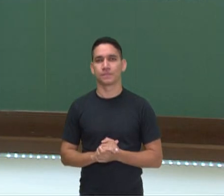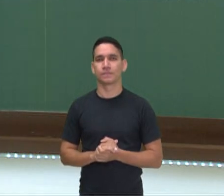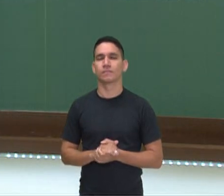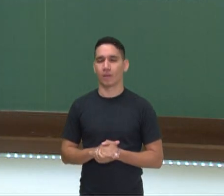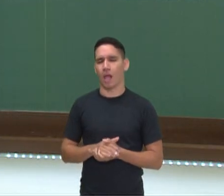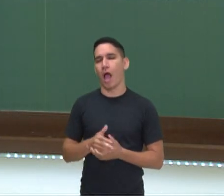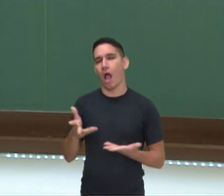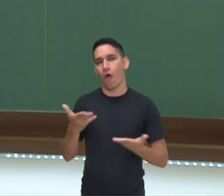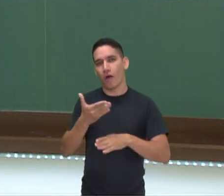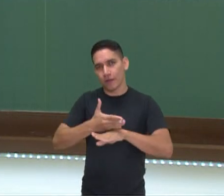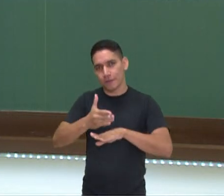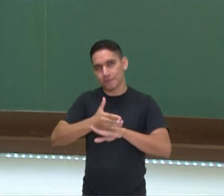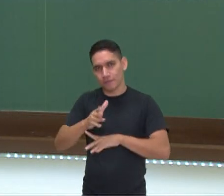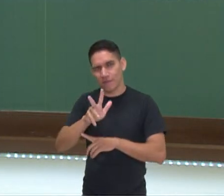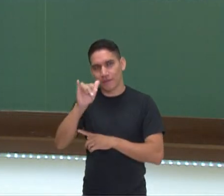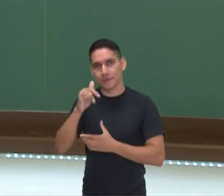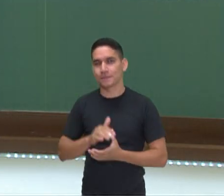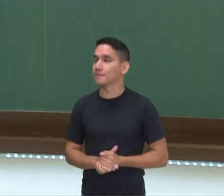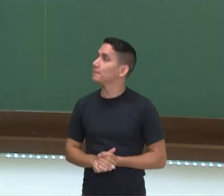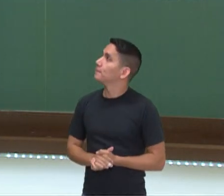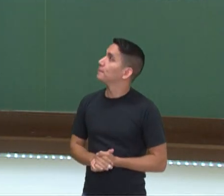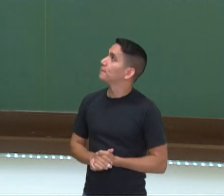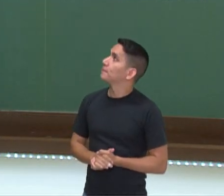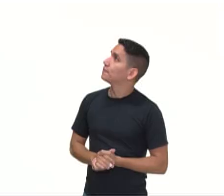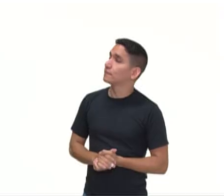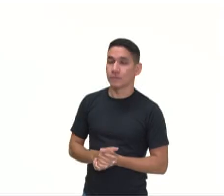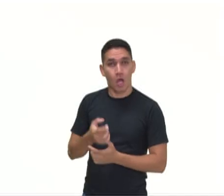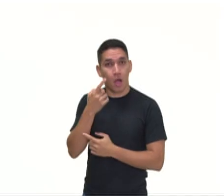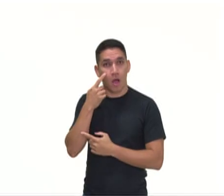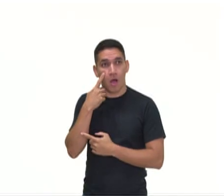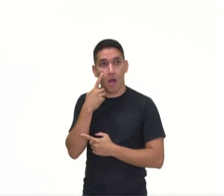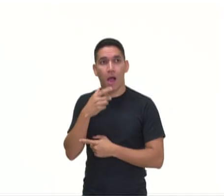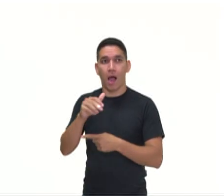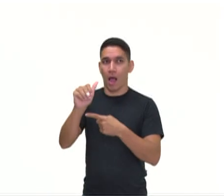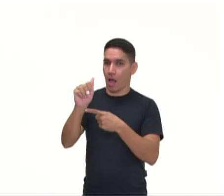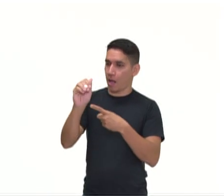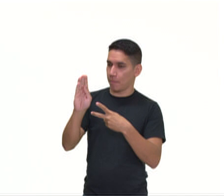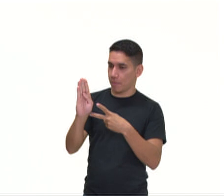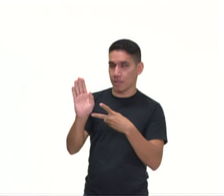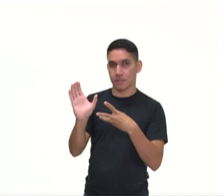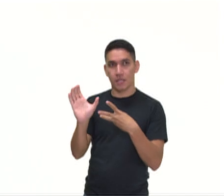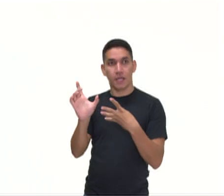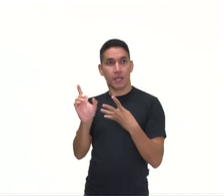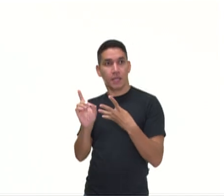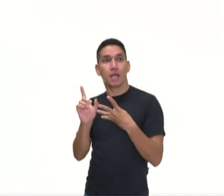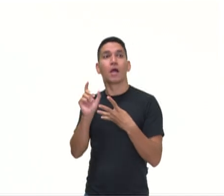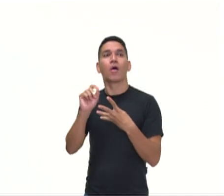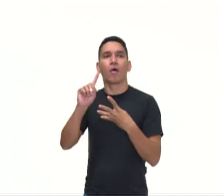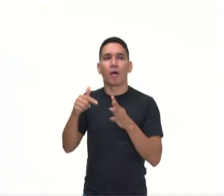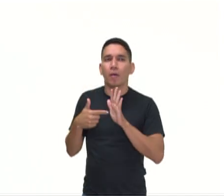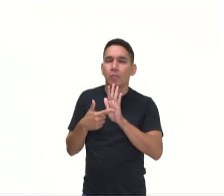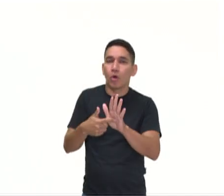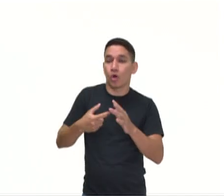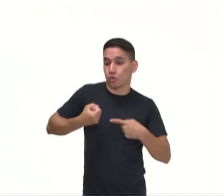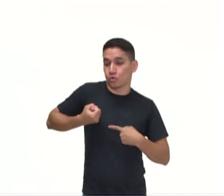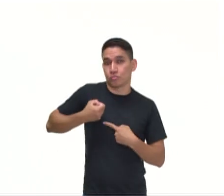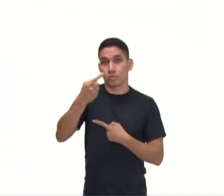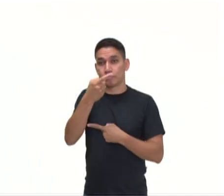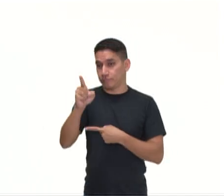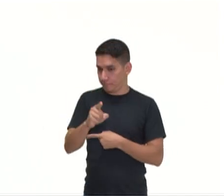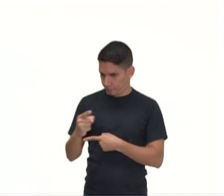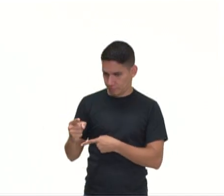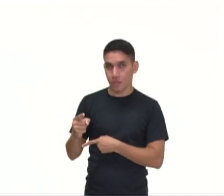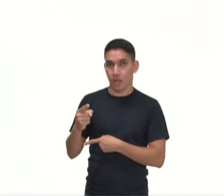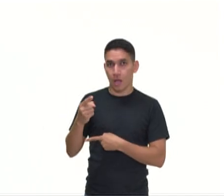vamos praticar um pouquinho Veja a b c e d representam números inteiros